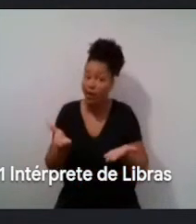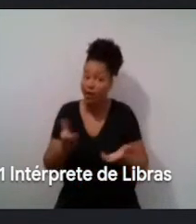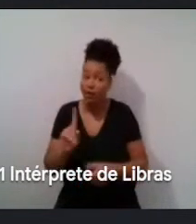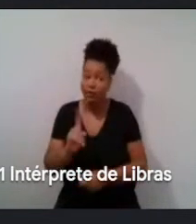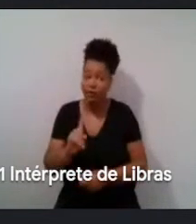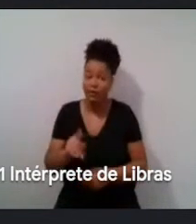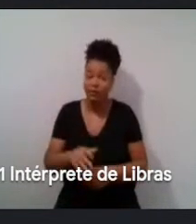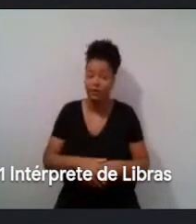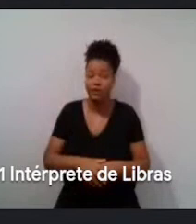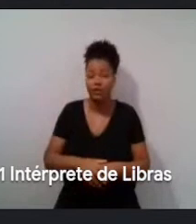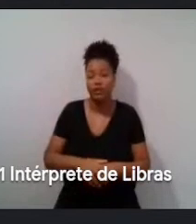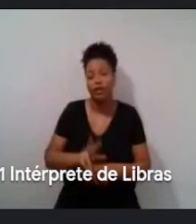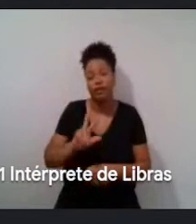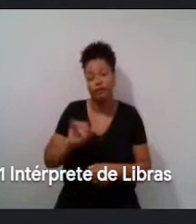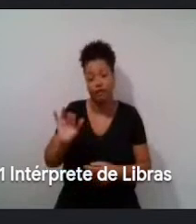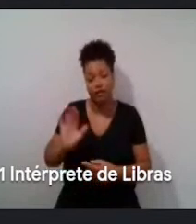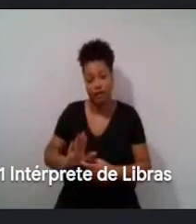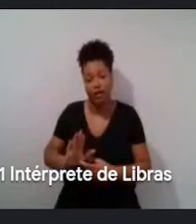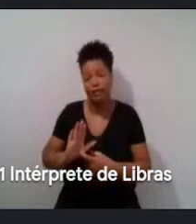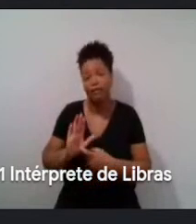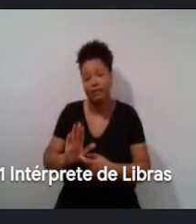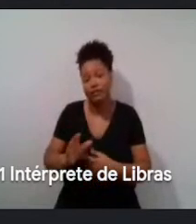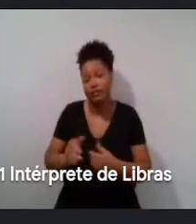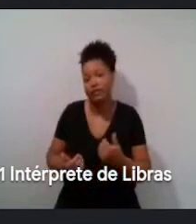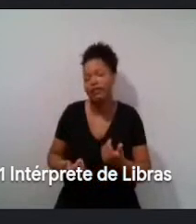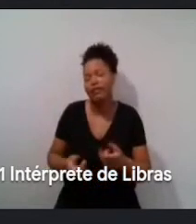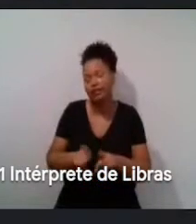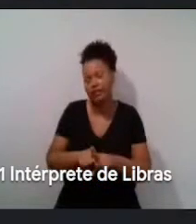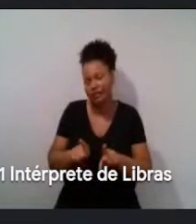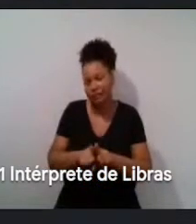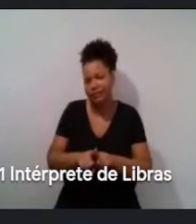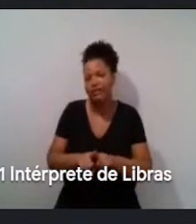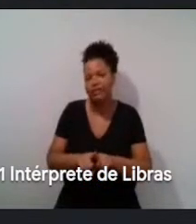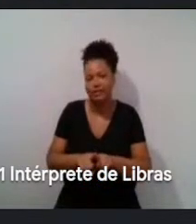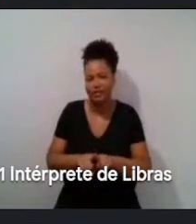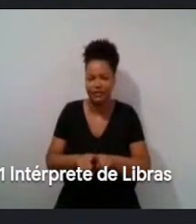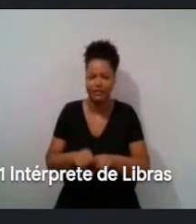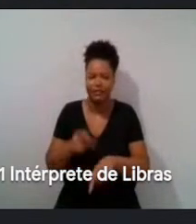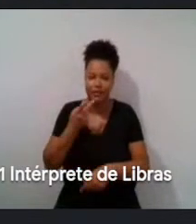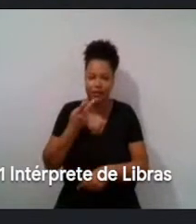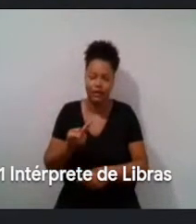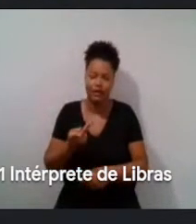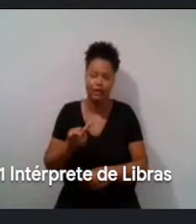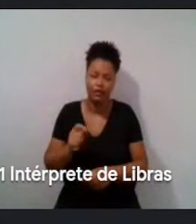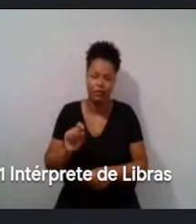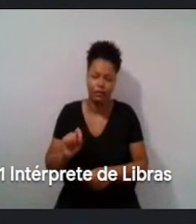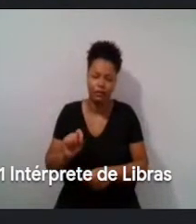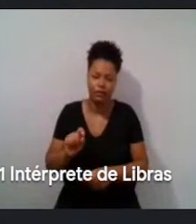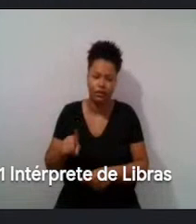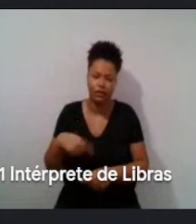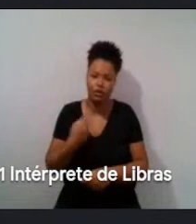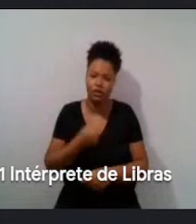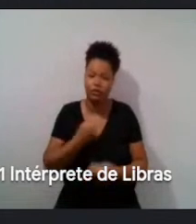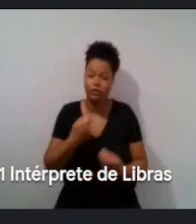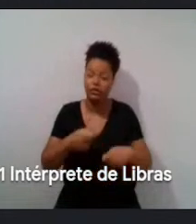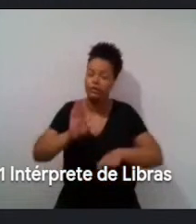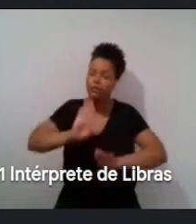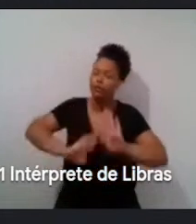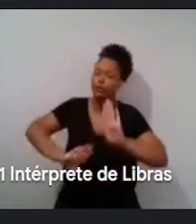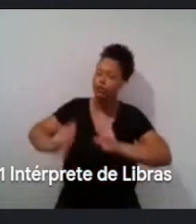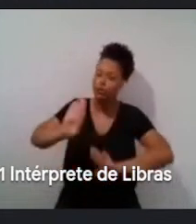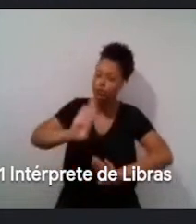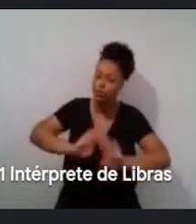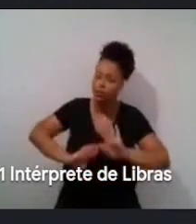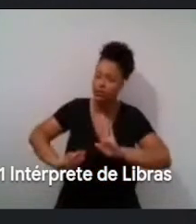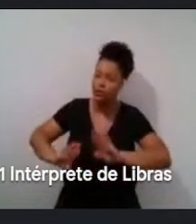me manifestar nesse sentido, excelência. Eu acho que temos que ser cautelosos e